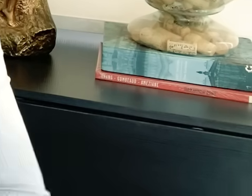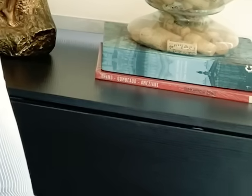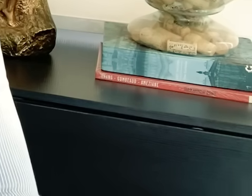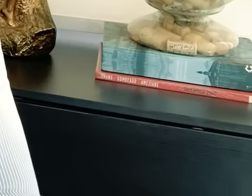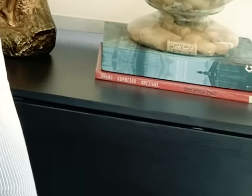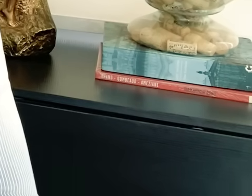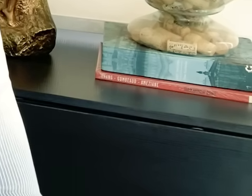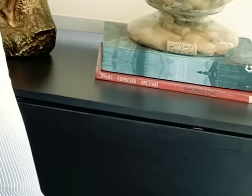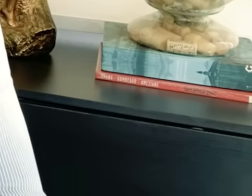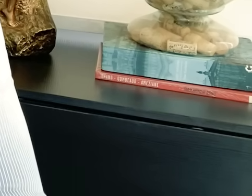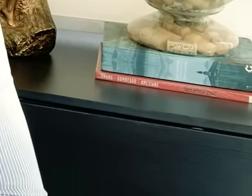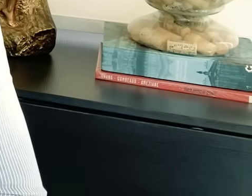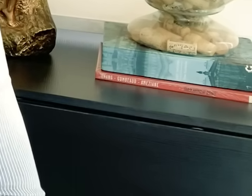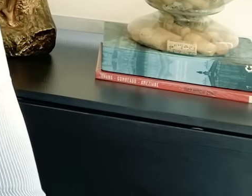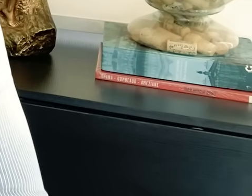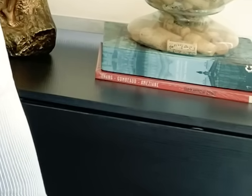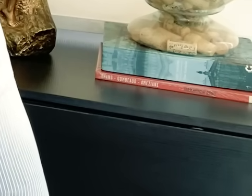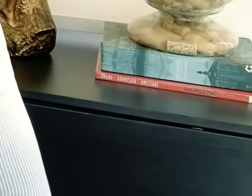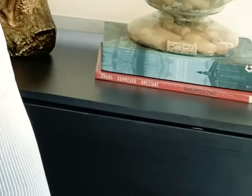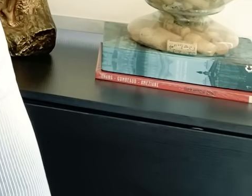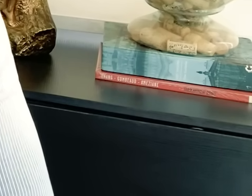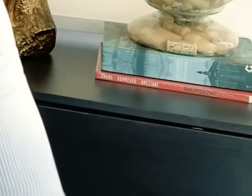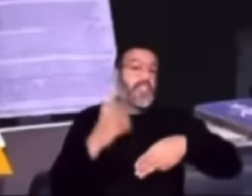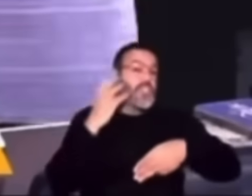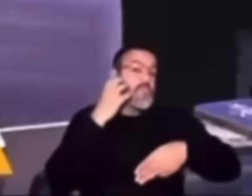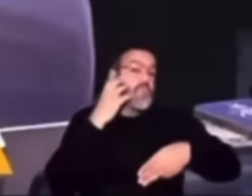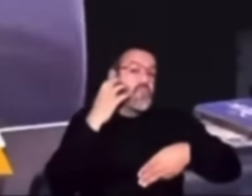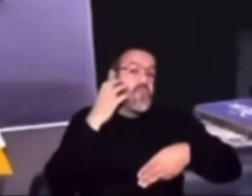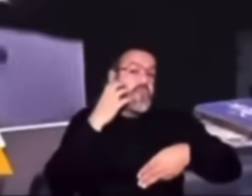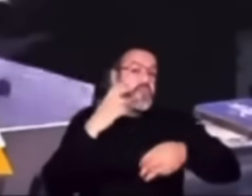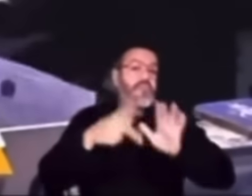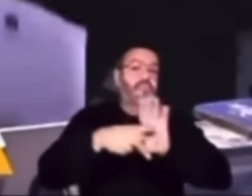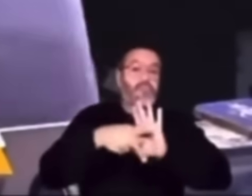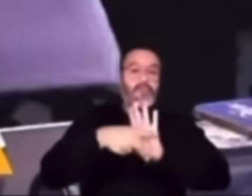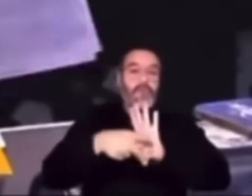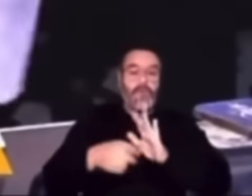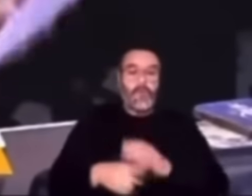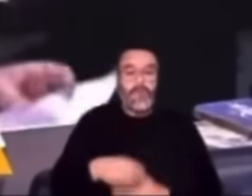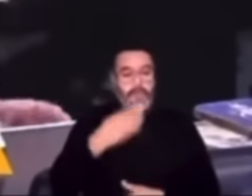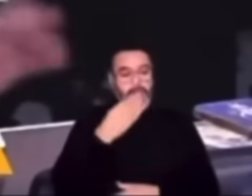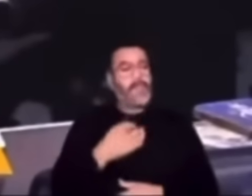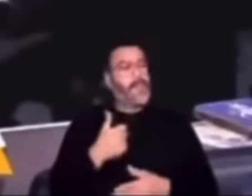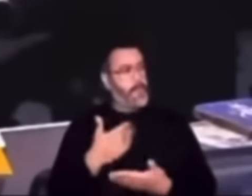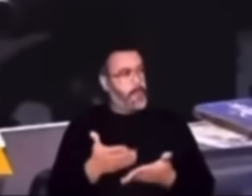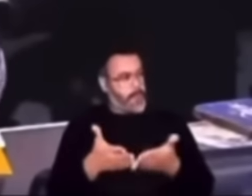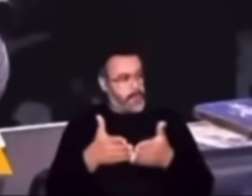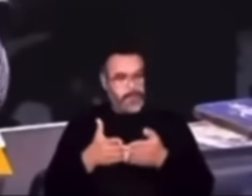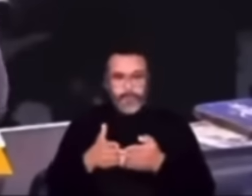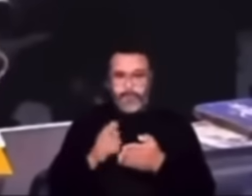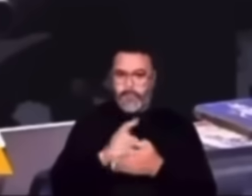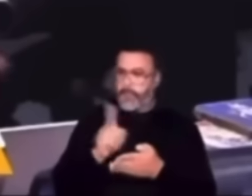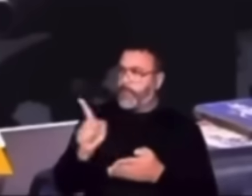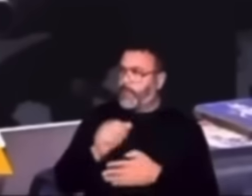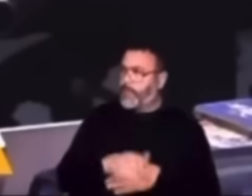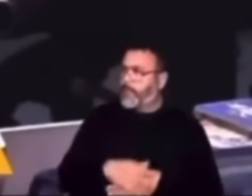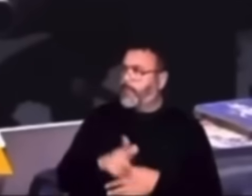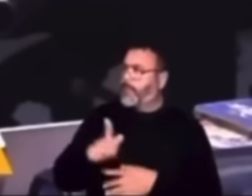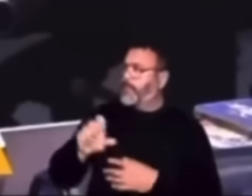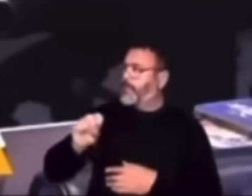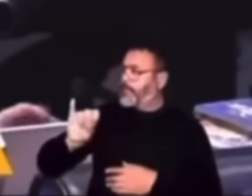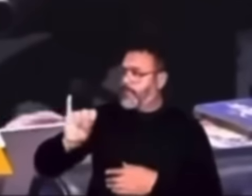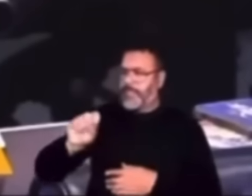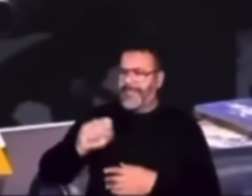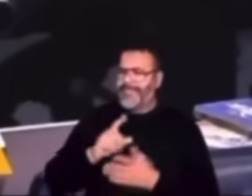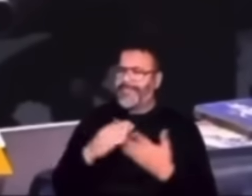que para permitir que a tragédia acontecesse. Eu peço a gentileza aqui, a Guarda Nacional é de responsabilidade